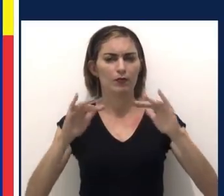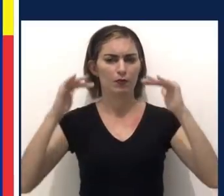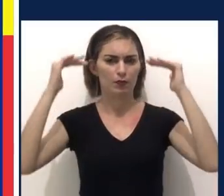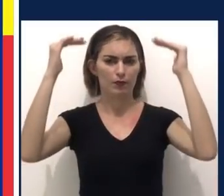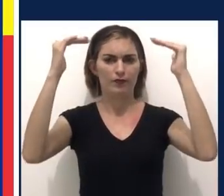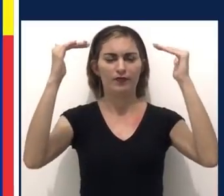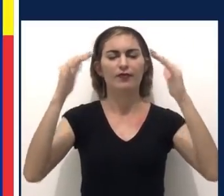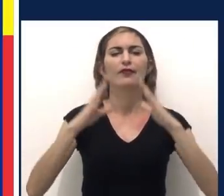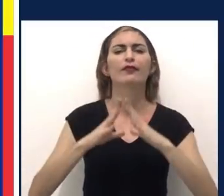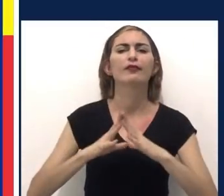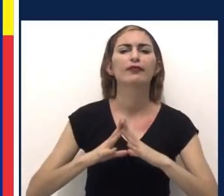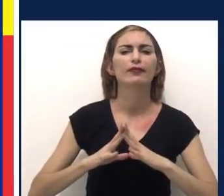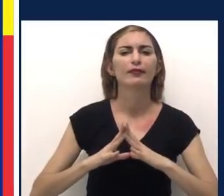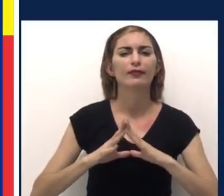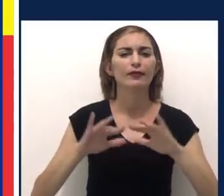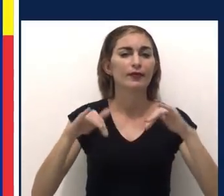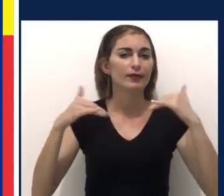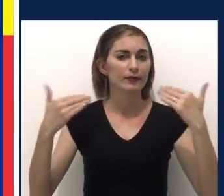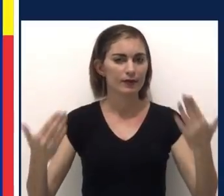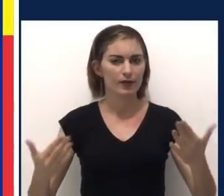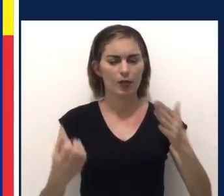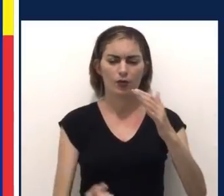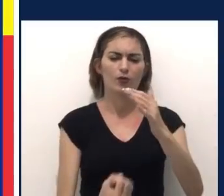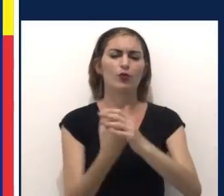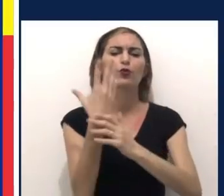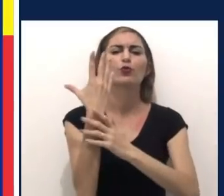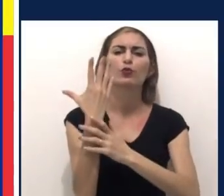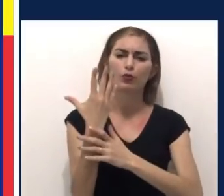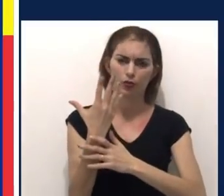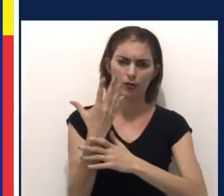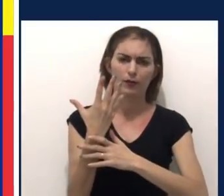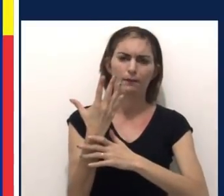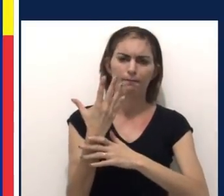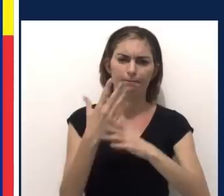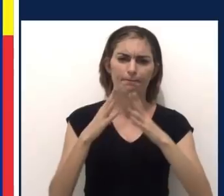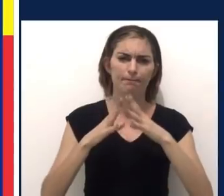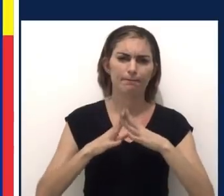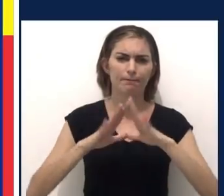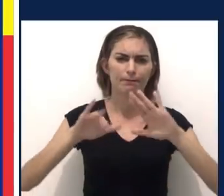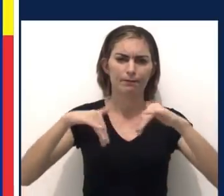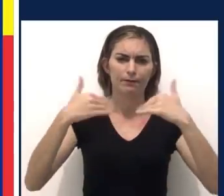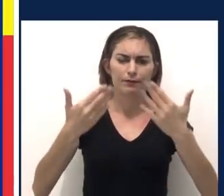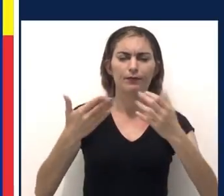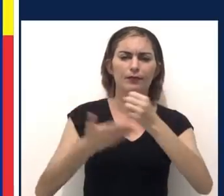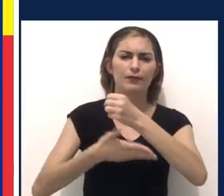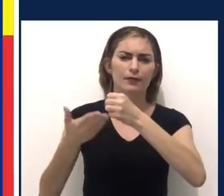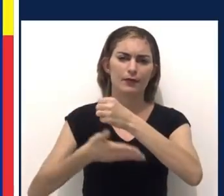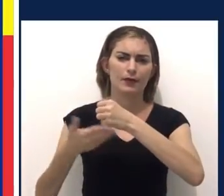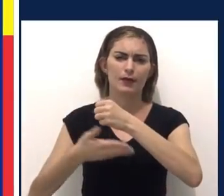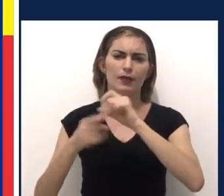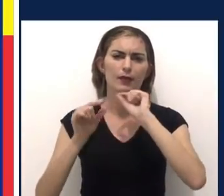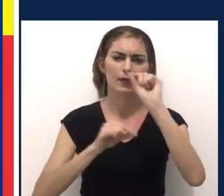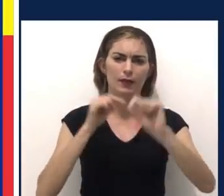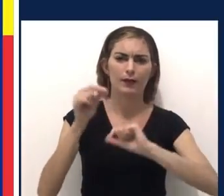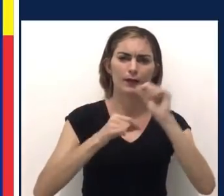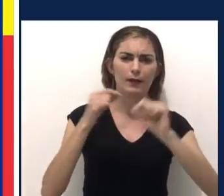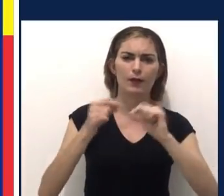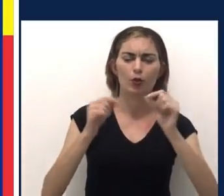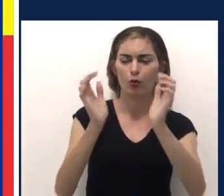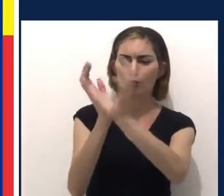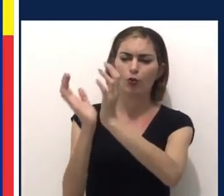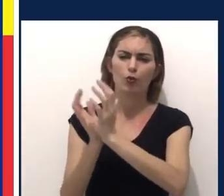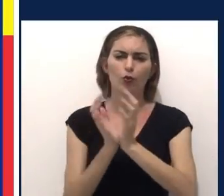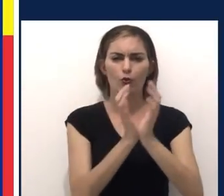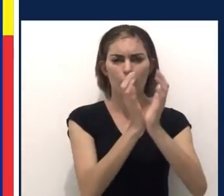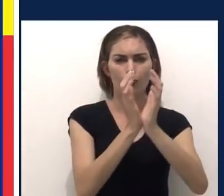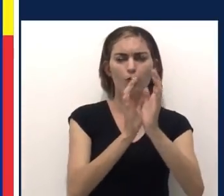entrou em seu vigor máximo. Então, sua estrutura política era baseada em quê, pessoal?